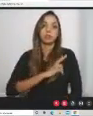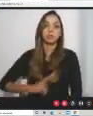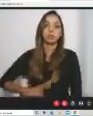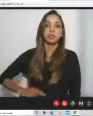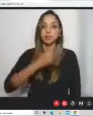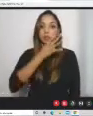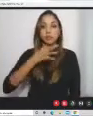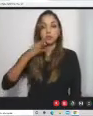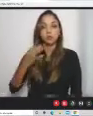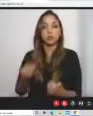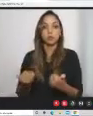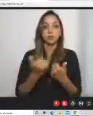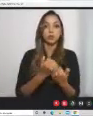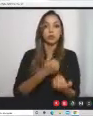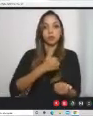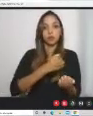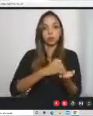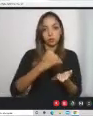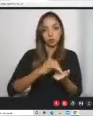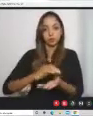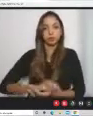internamente a primeira secretaria.